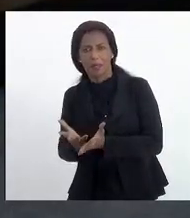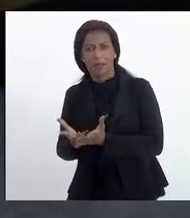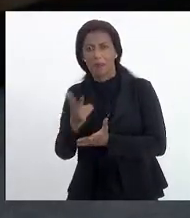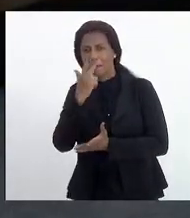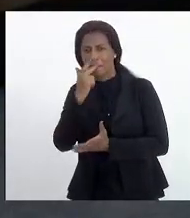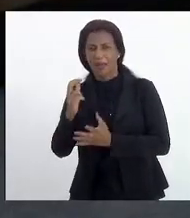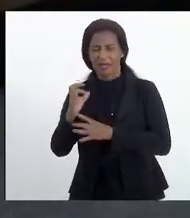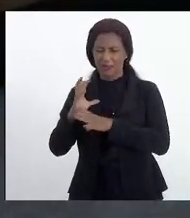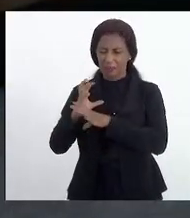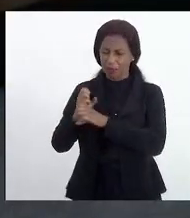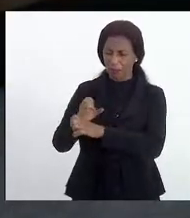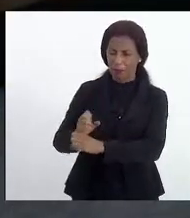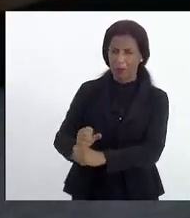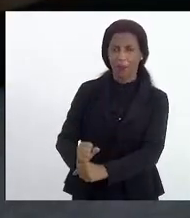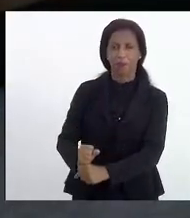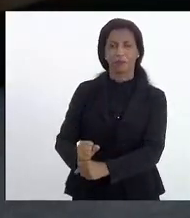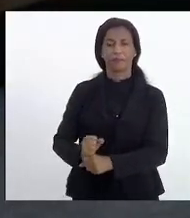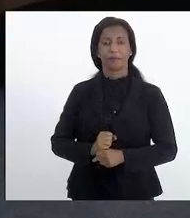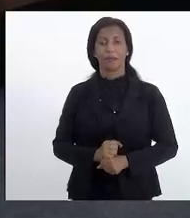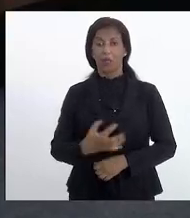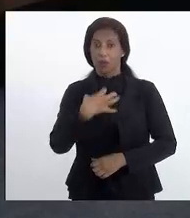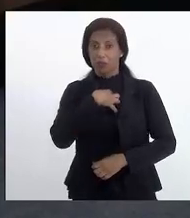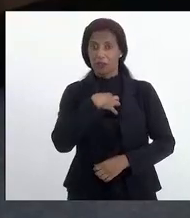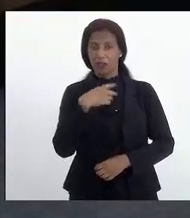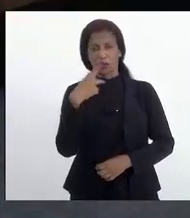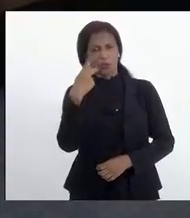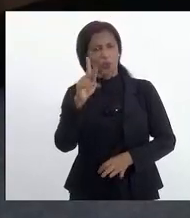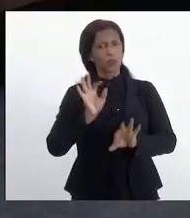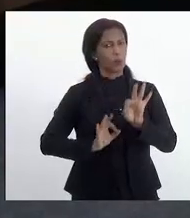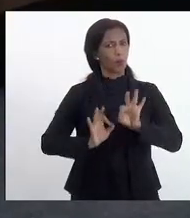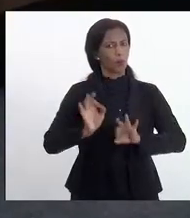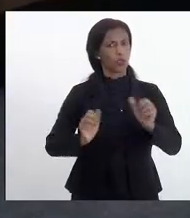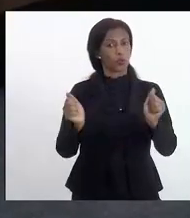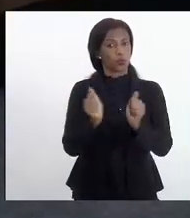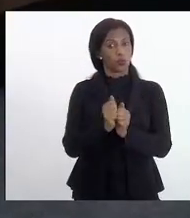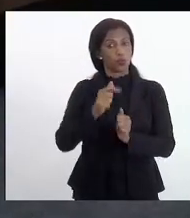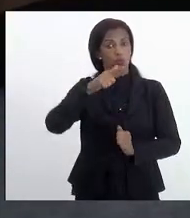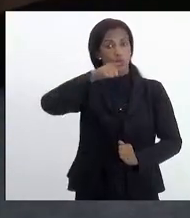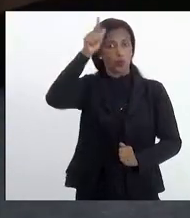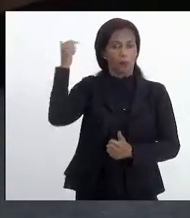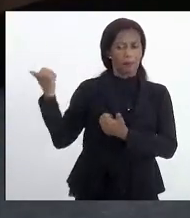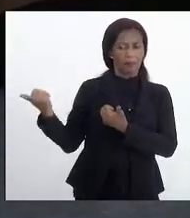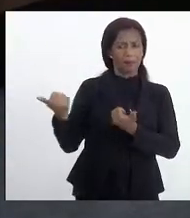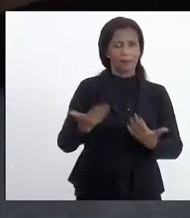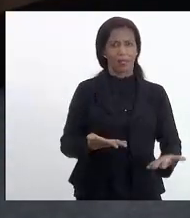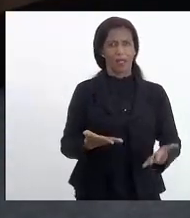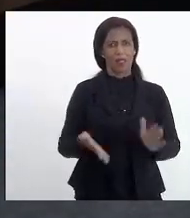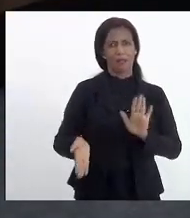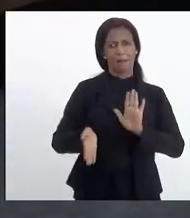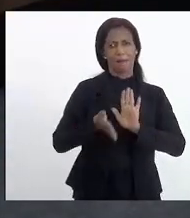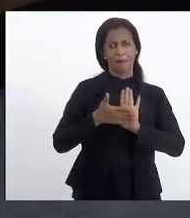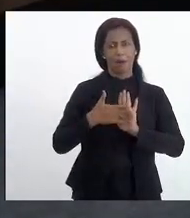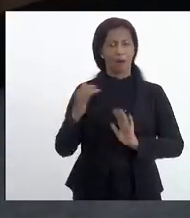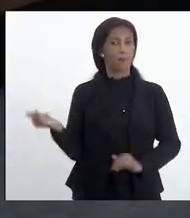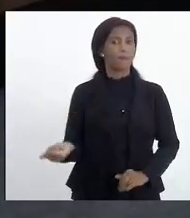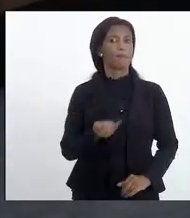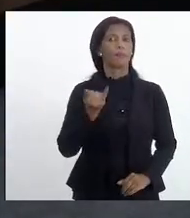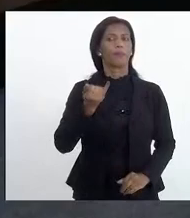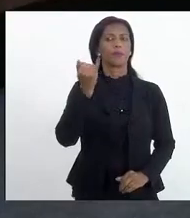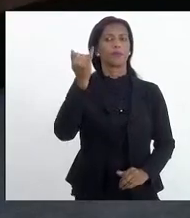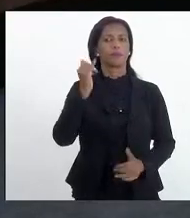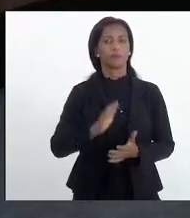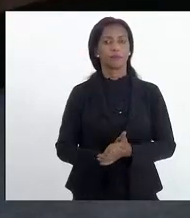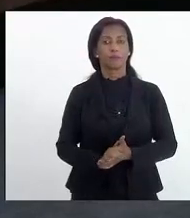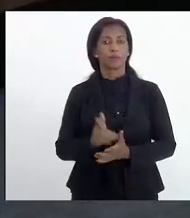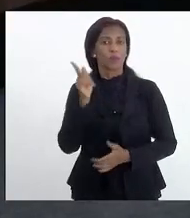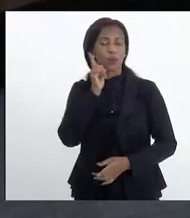acumulando. Então, nesse sentido, presidente, eu acho que o projeto que Vossa Excelência, junto com o deputado Luiz Paulo, trazem à pauta, é fundamental para a